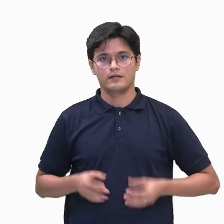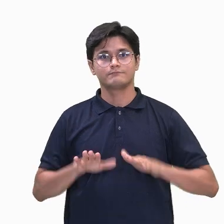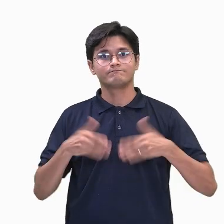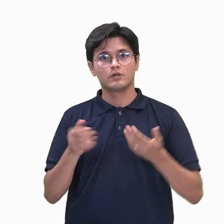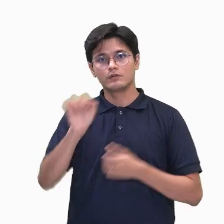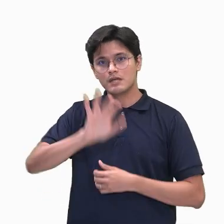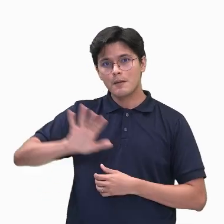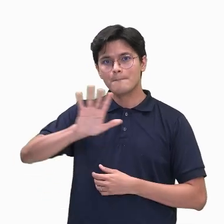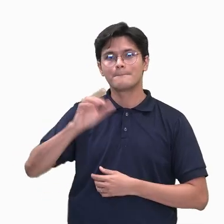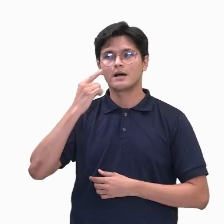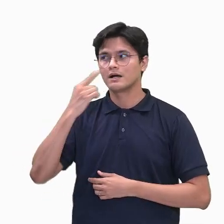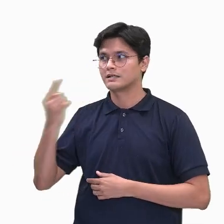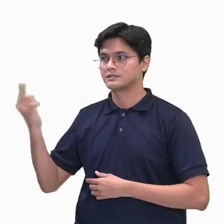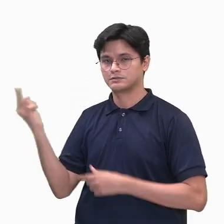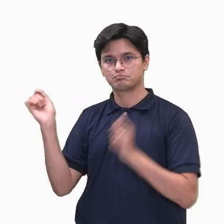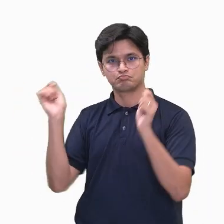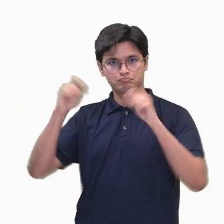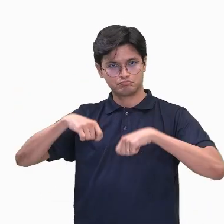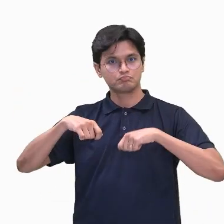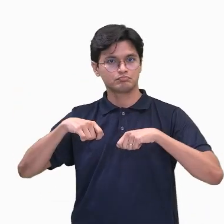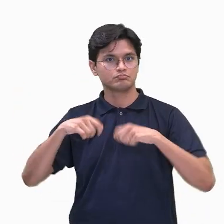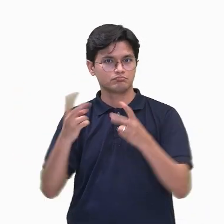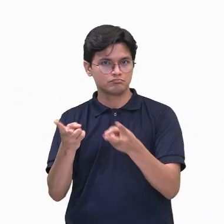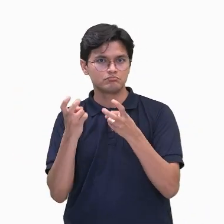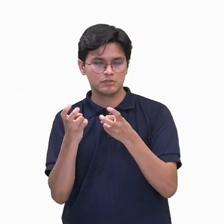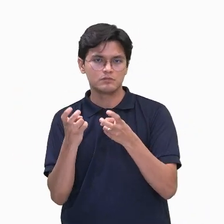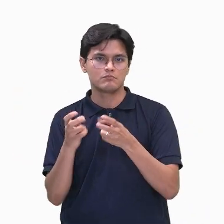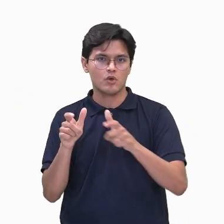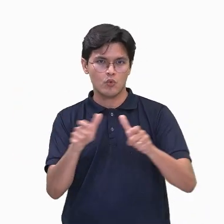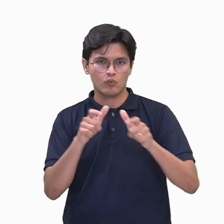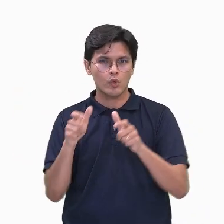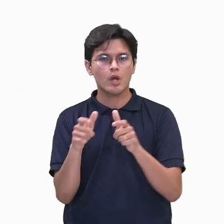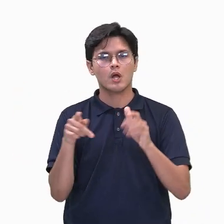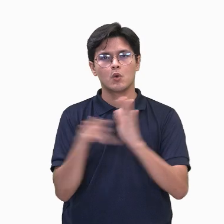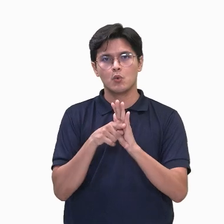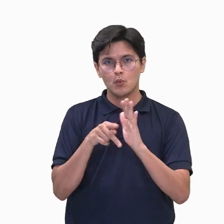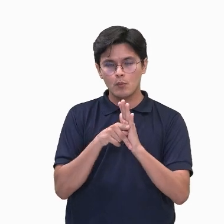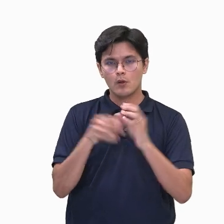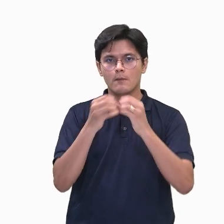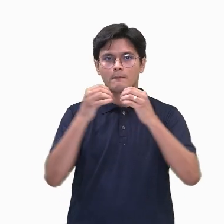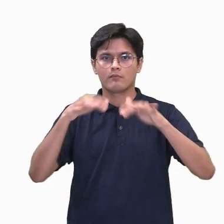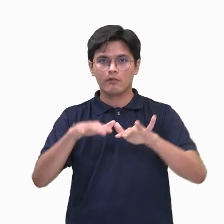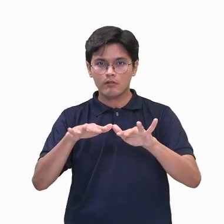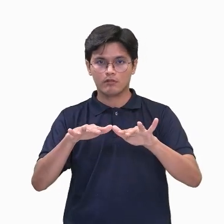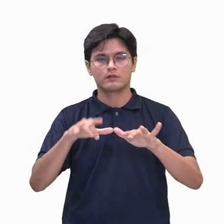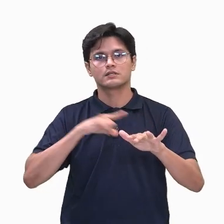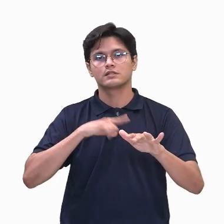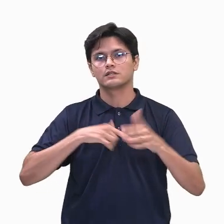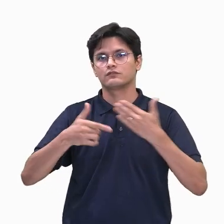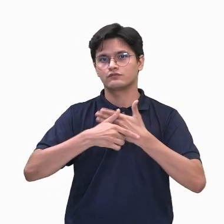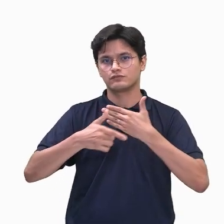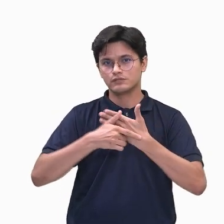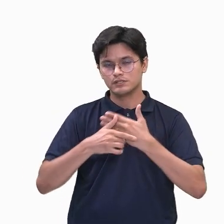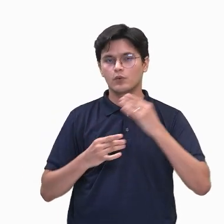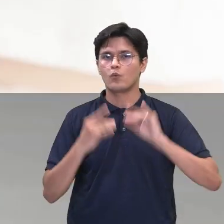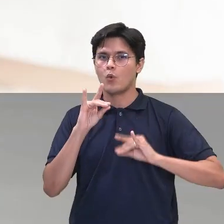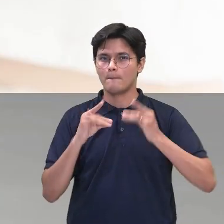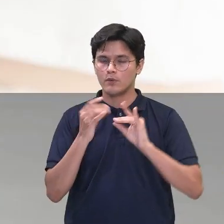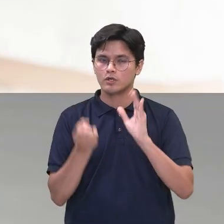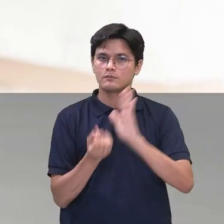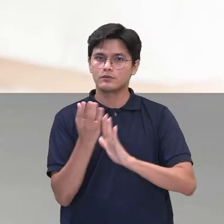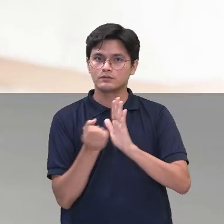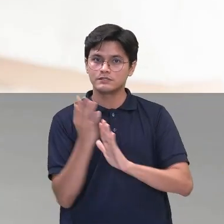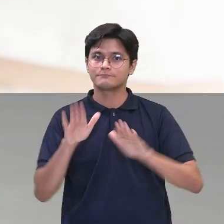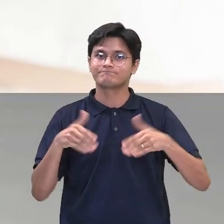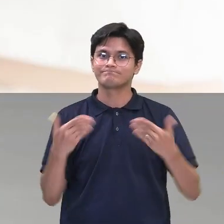consegue observar onde estão localizadas essas glândulas, que têm função de produzir hormônios, certo? Então essa aí foi